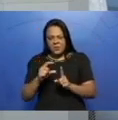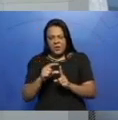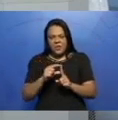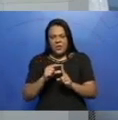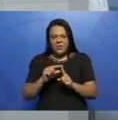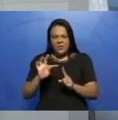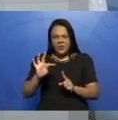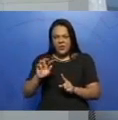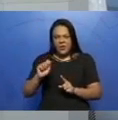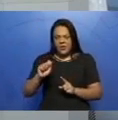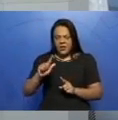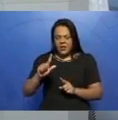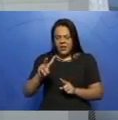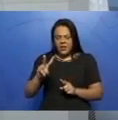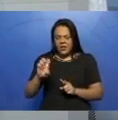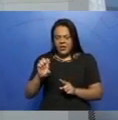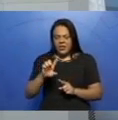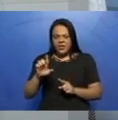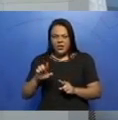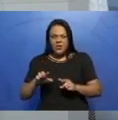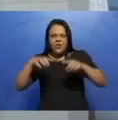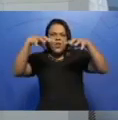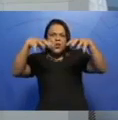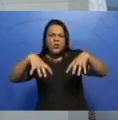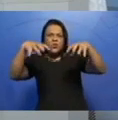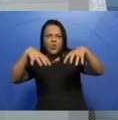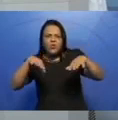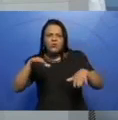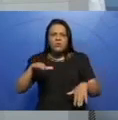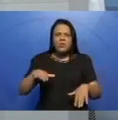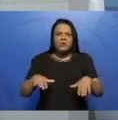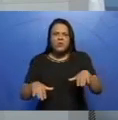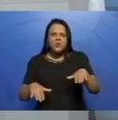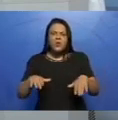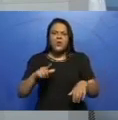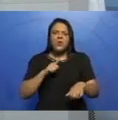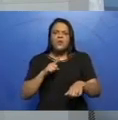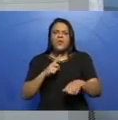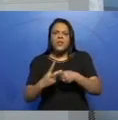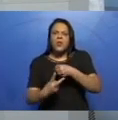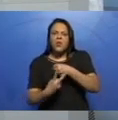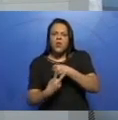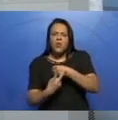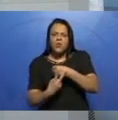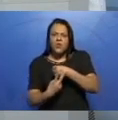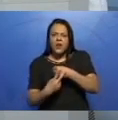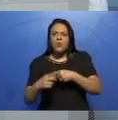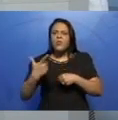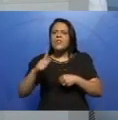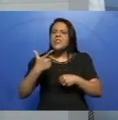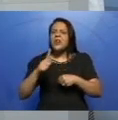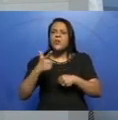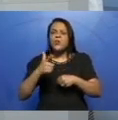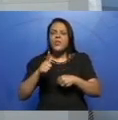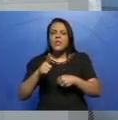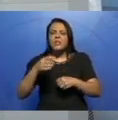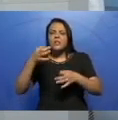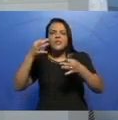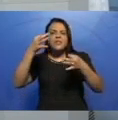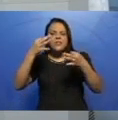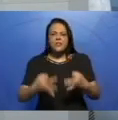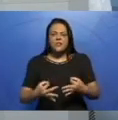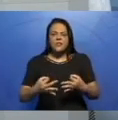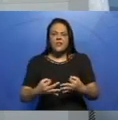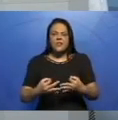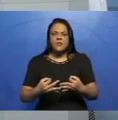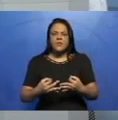chova, nós fazemos uso do subjuntivo. E na primeira frase que eu disse que provavelmente choverá,